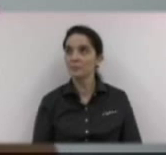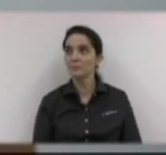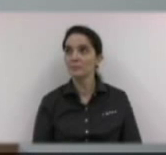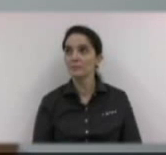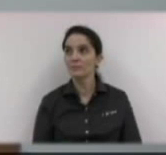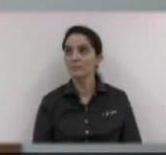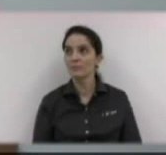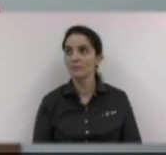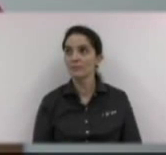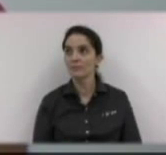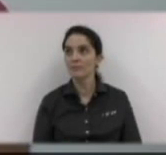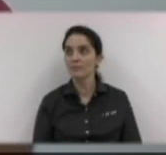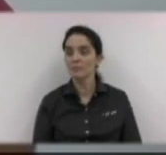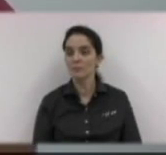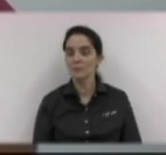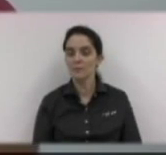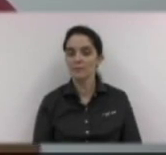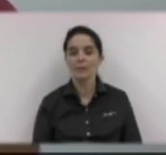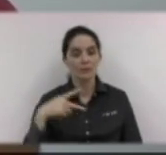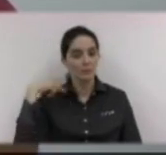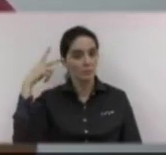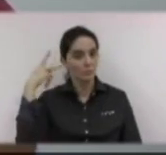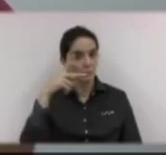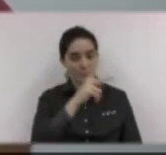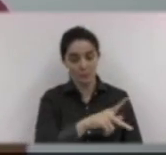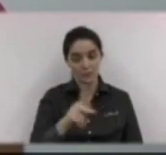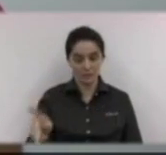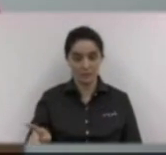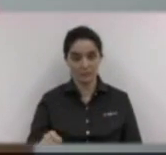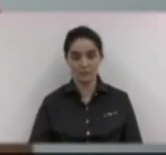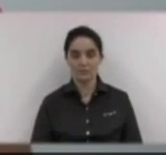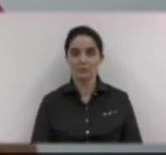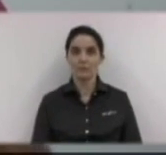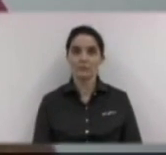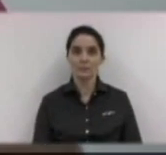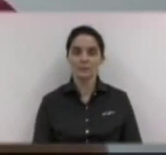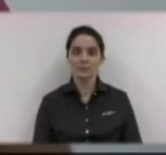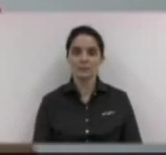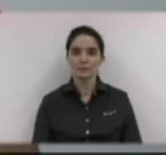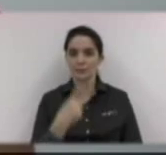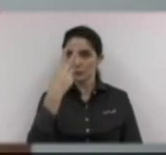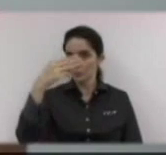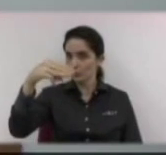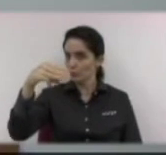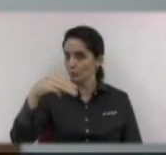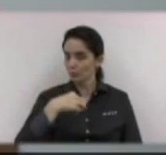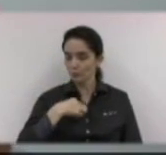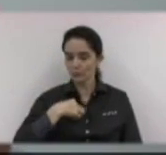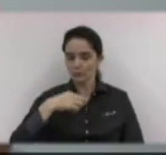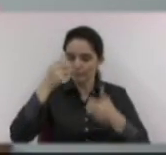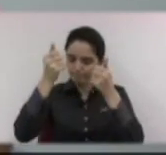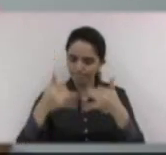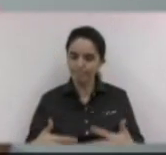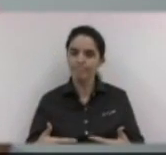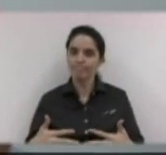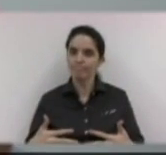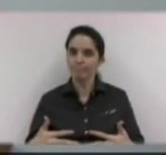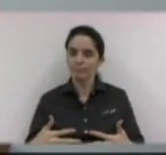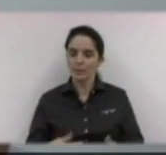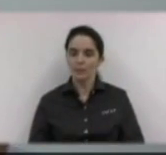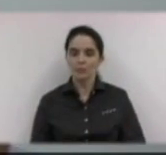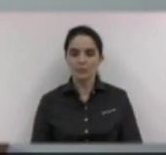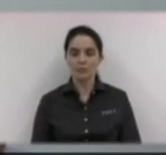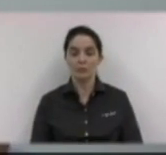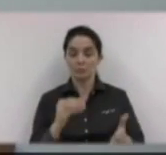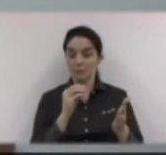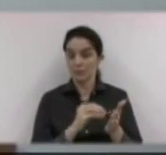Não, senhor presidente, nobres colegas, eu quero, em 2 minutos, fazer um desabafo aqui e registrar